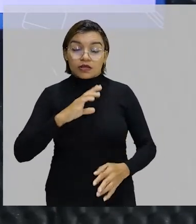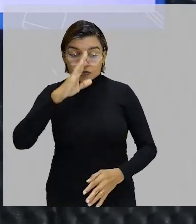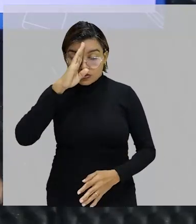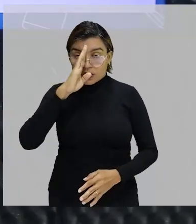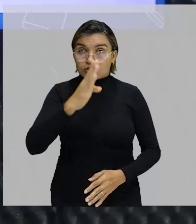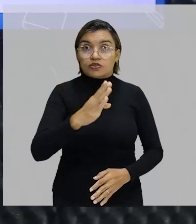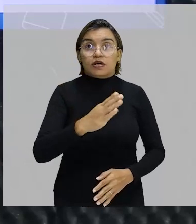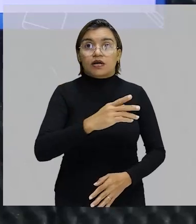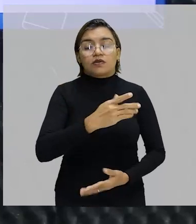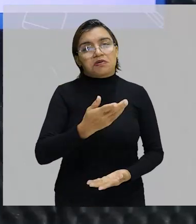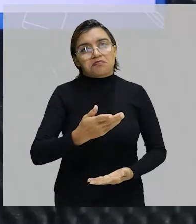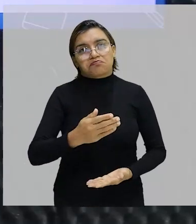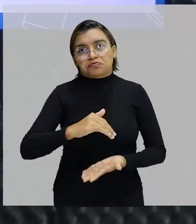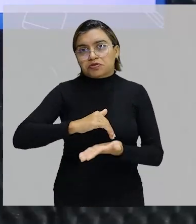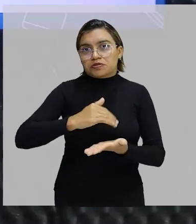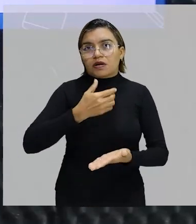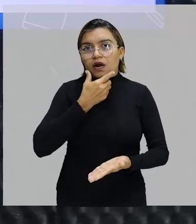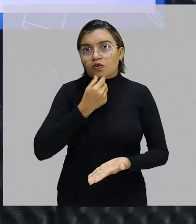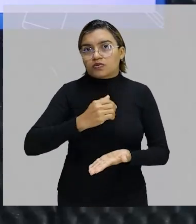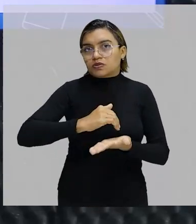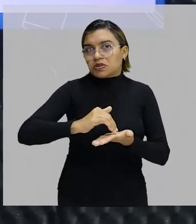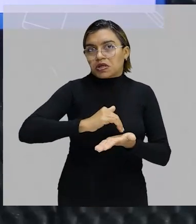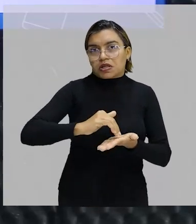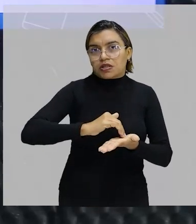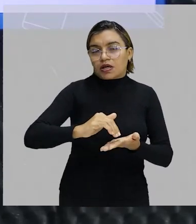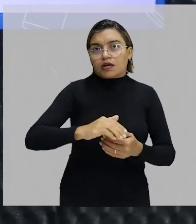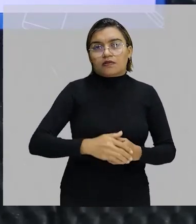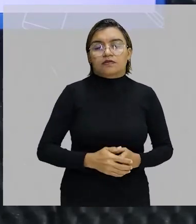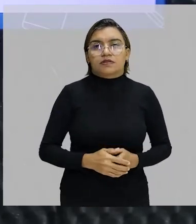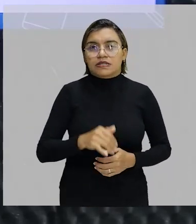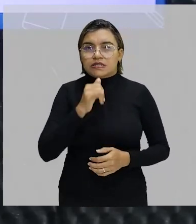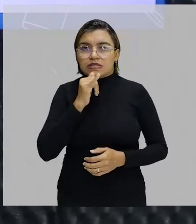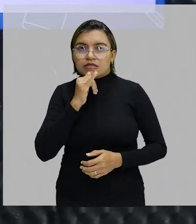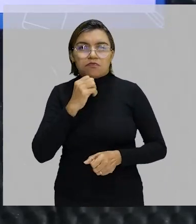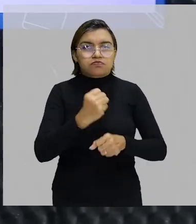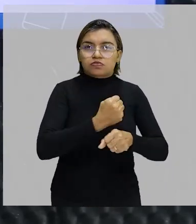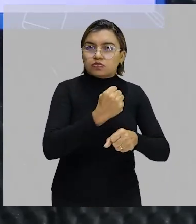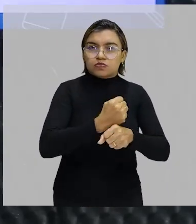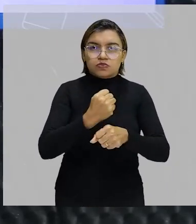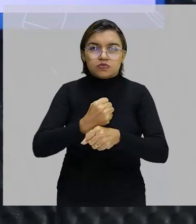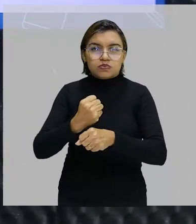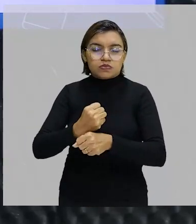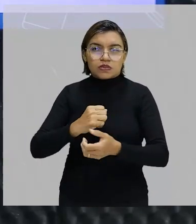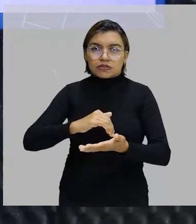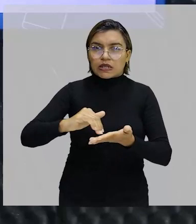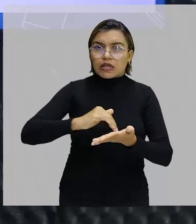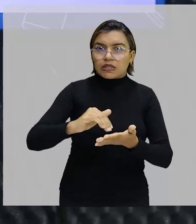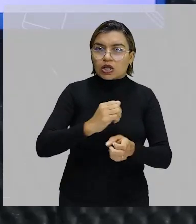a um secretário, por exemplo, a um secretário de obras. Já foi